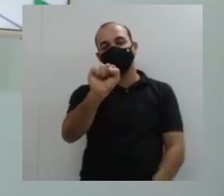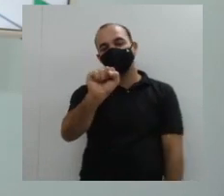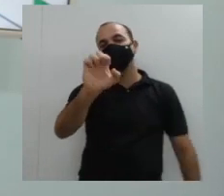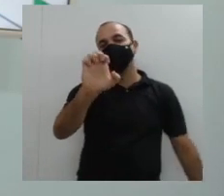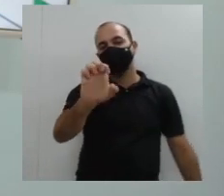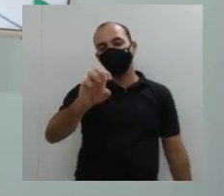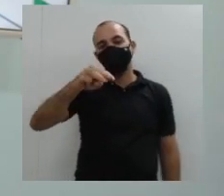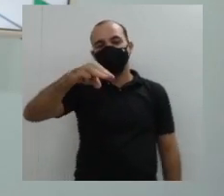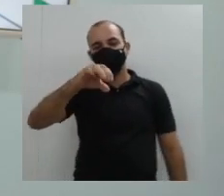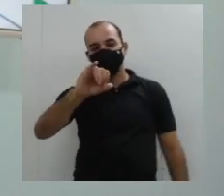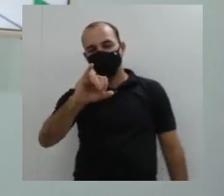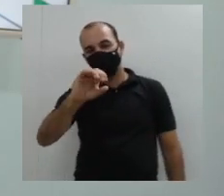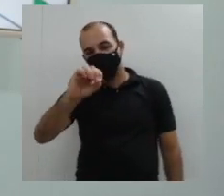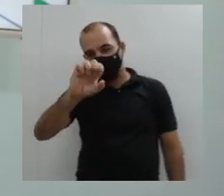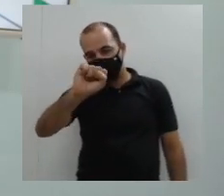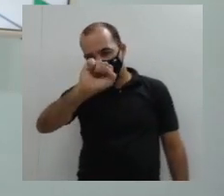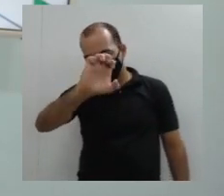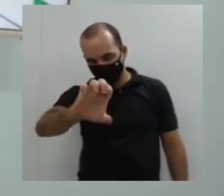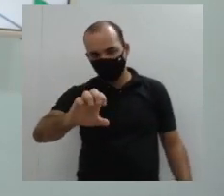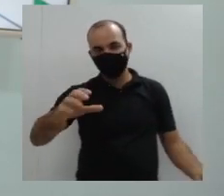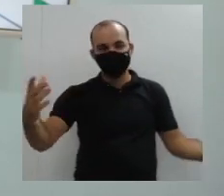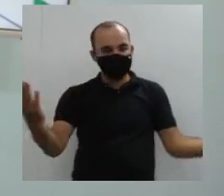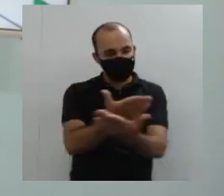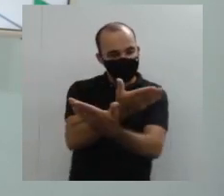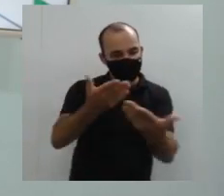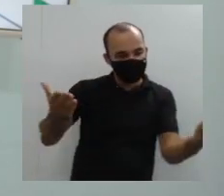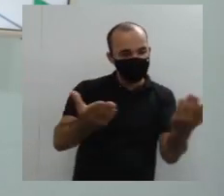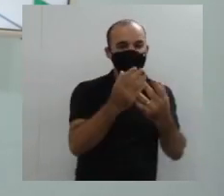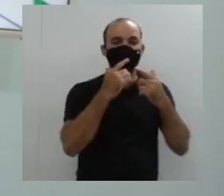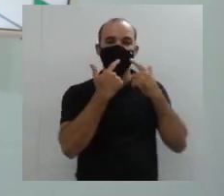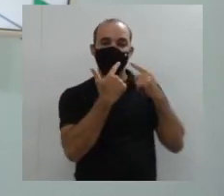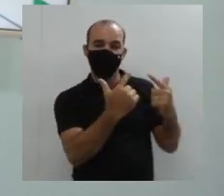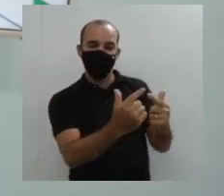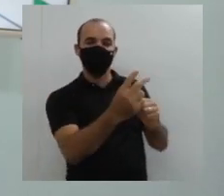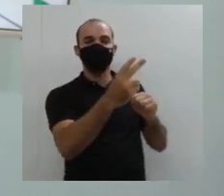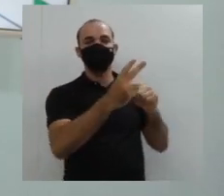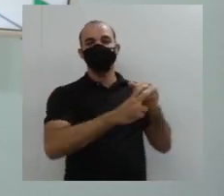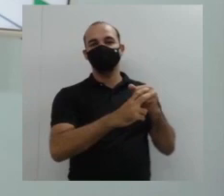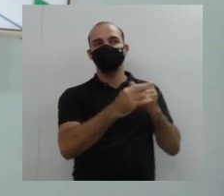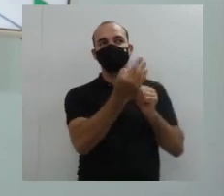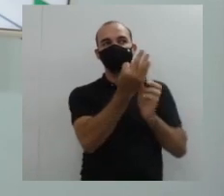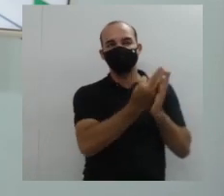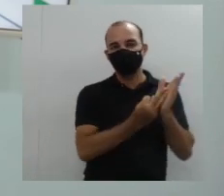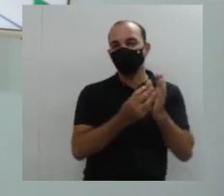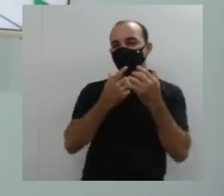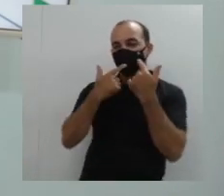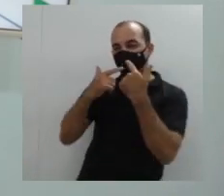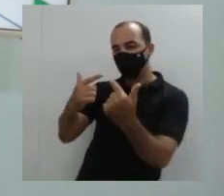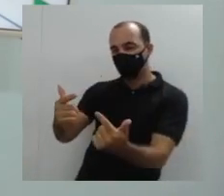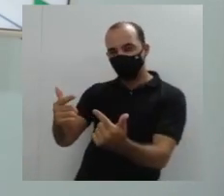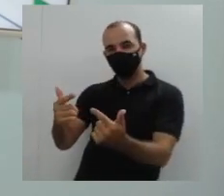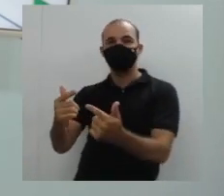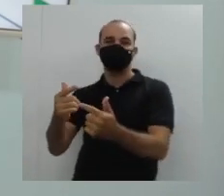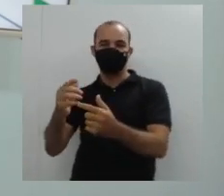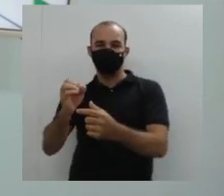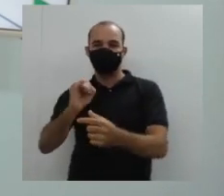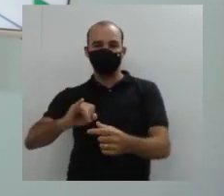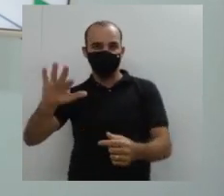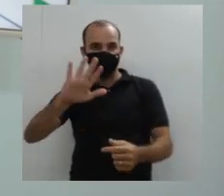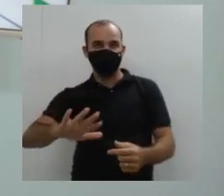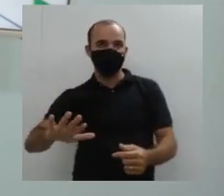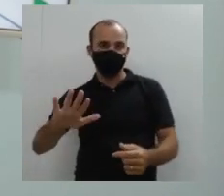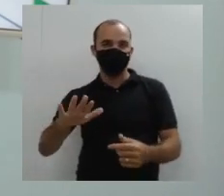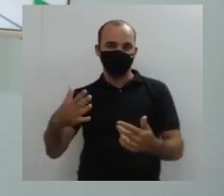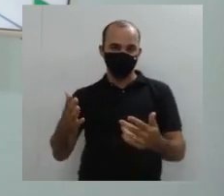De unir a linguagem verbal e a linguagem não verbal. Que tal? Para um shampoo, no caso,